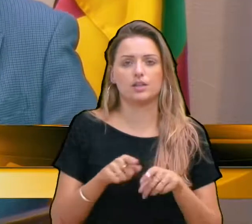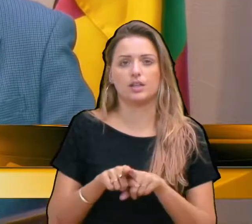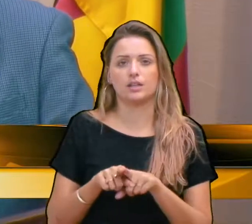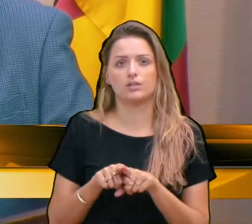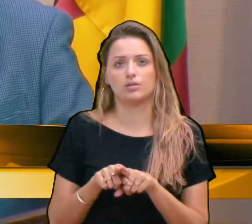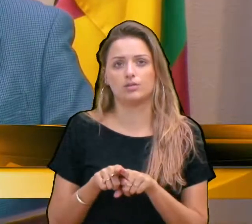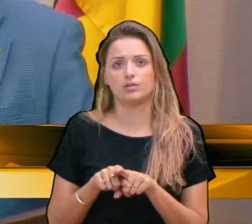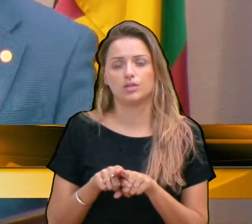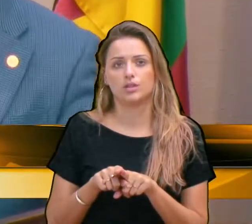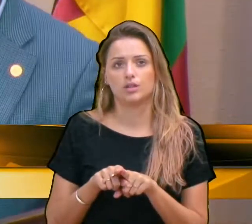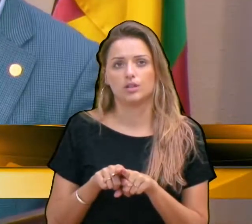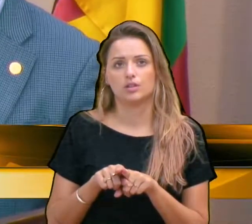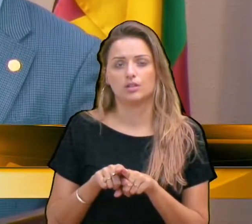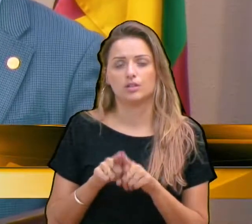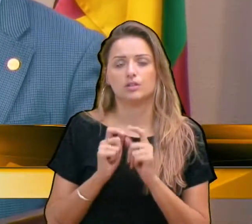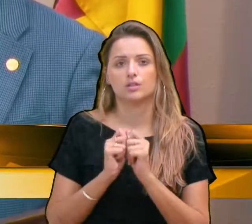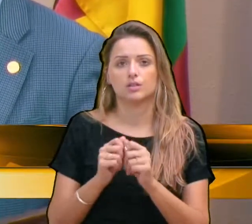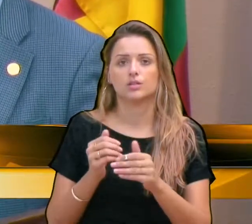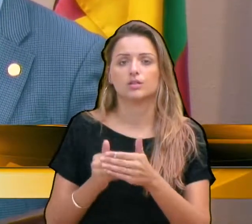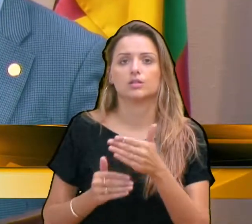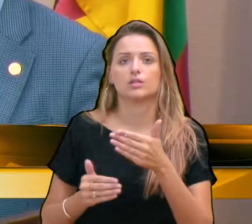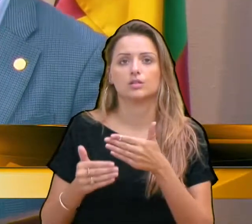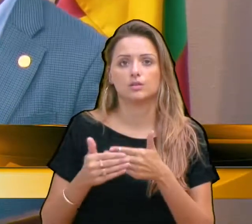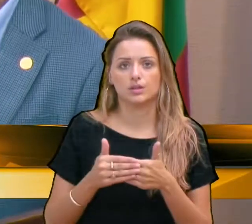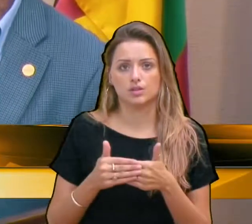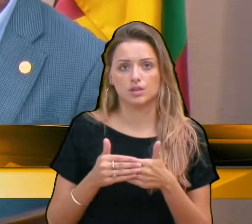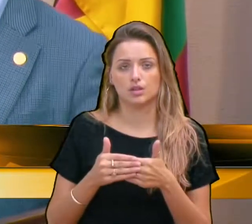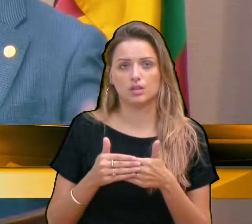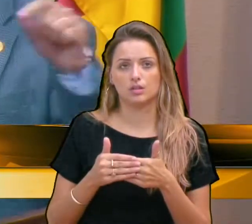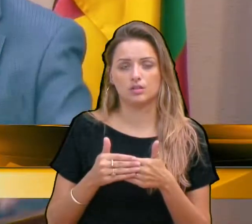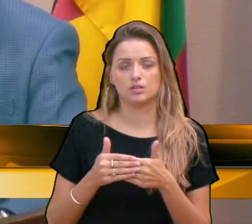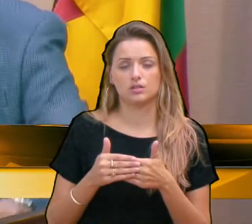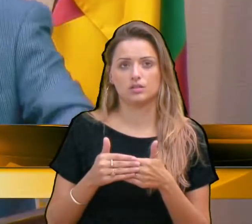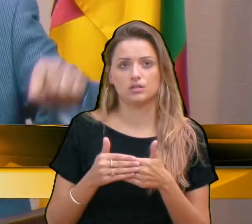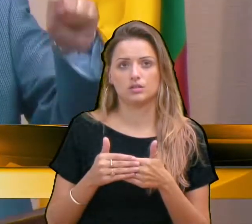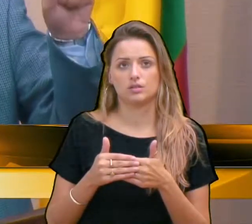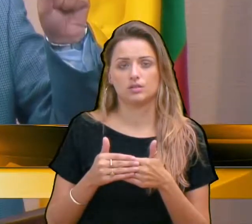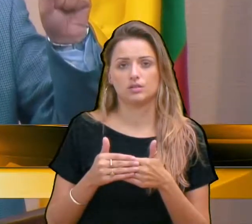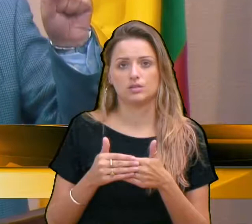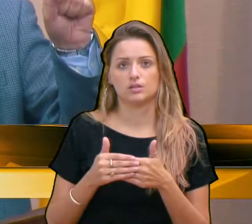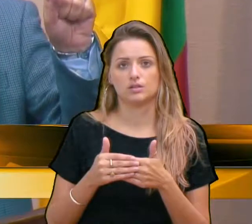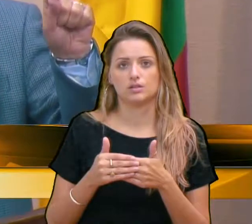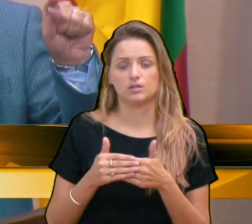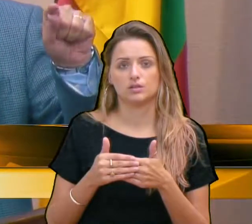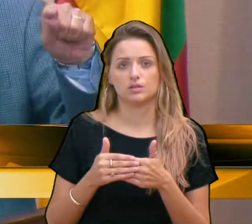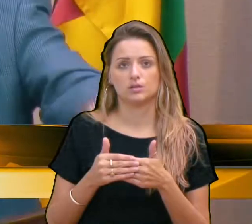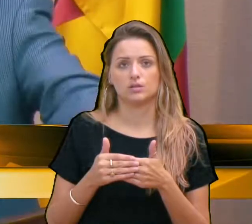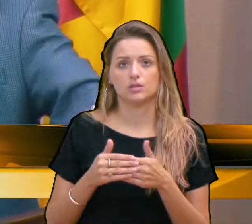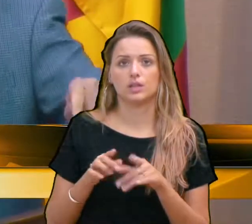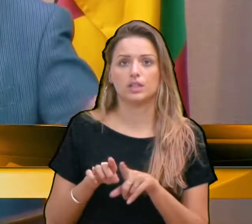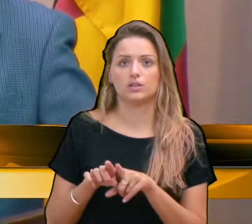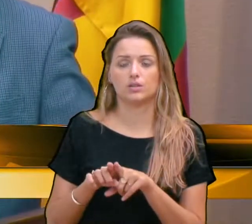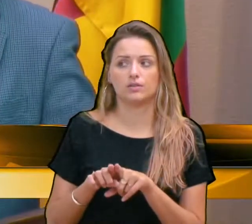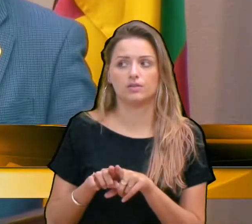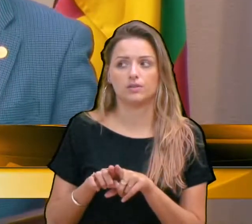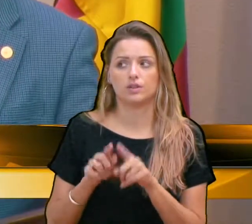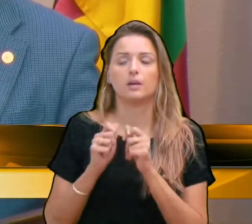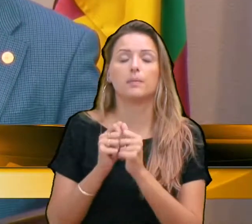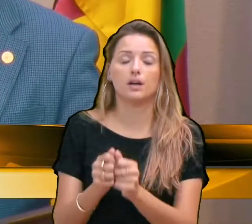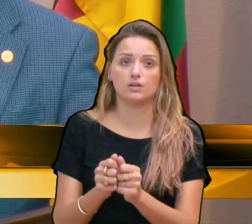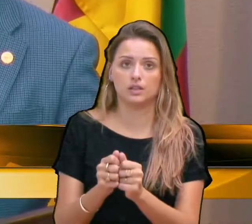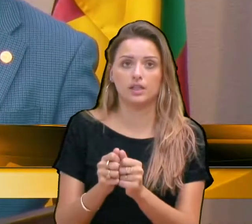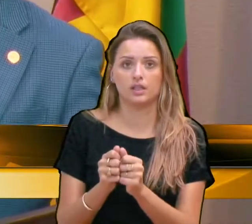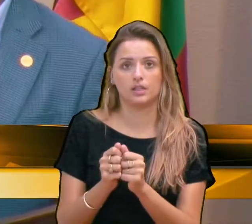lá fora, por todas as administrações. E nós, quando vamos em representações da